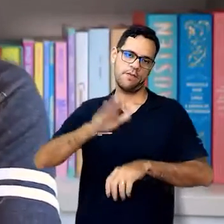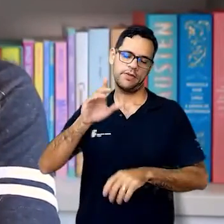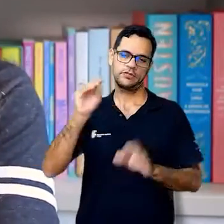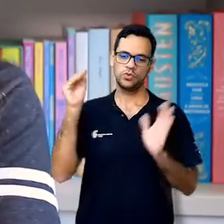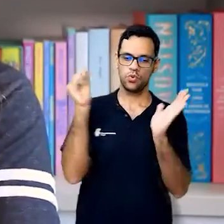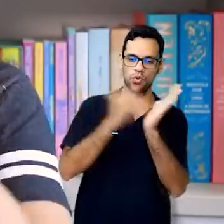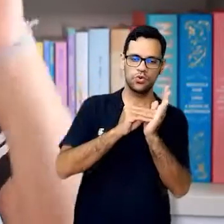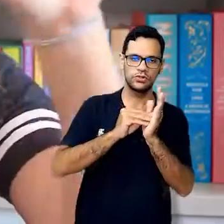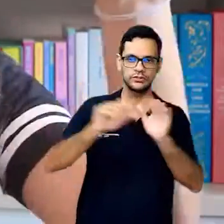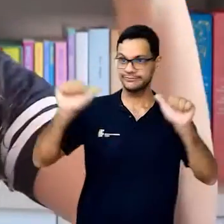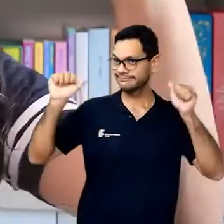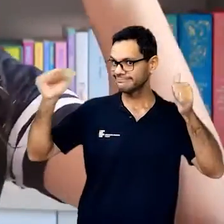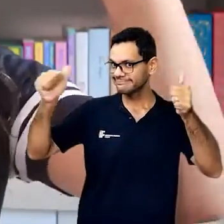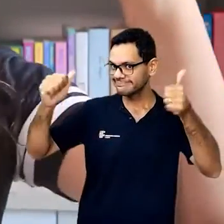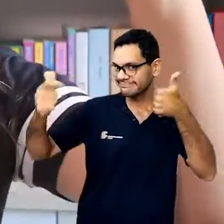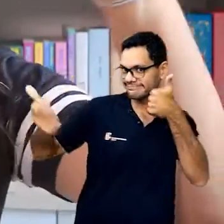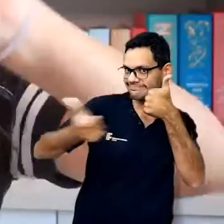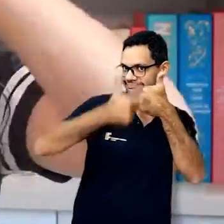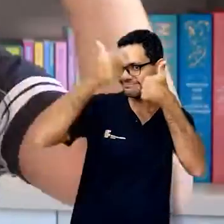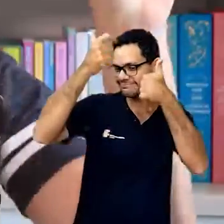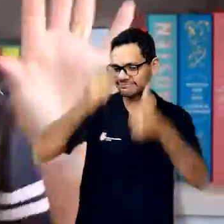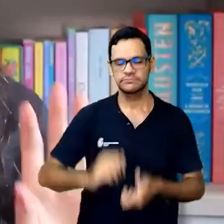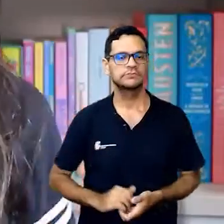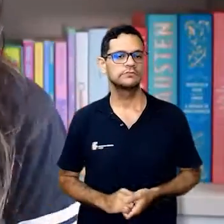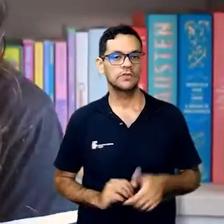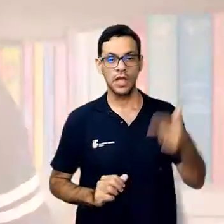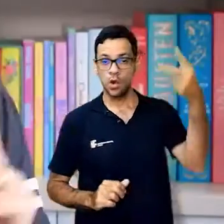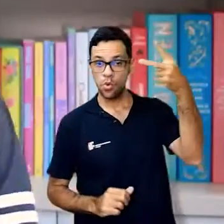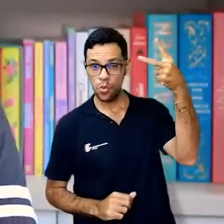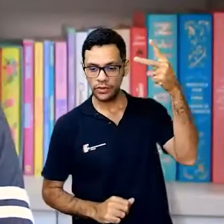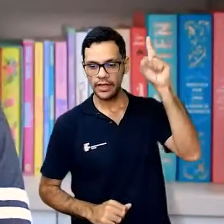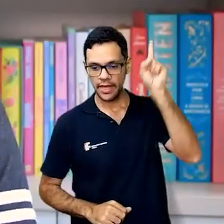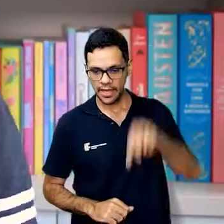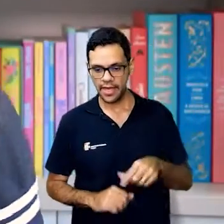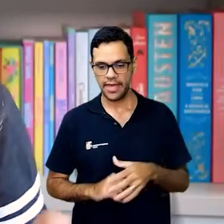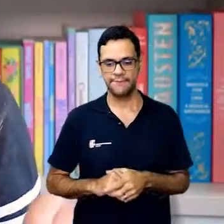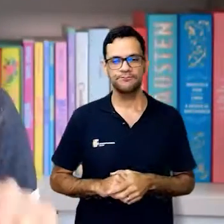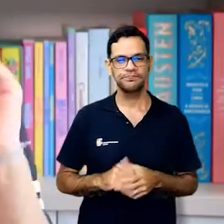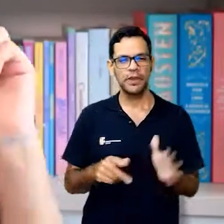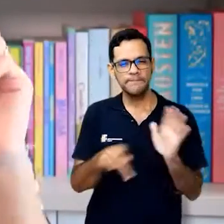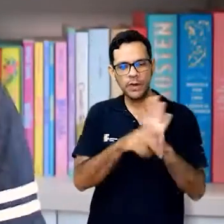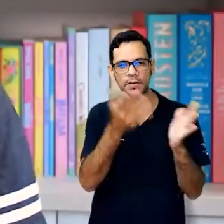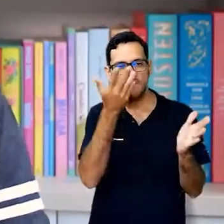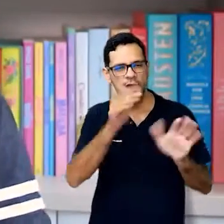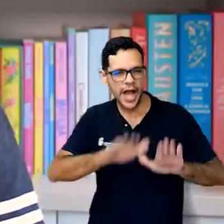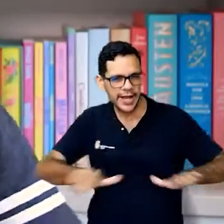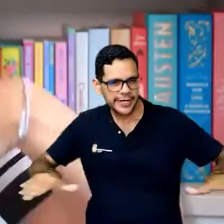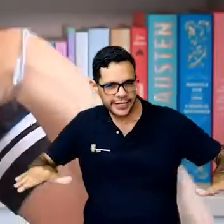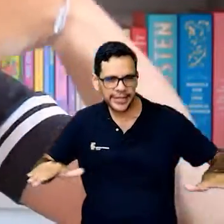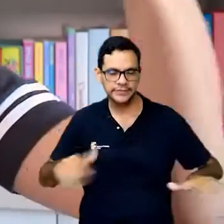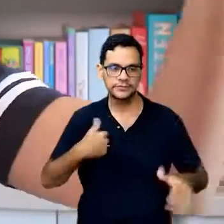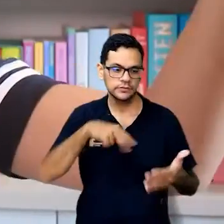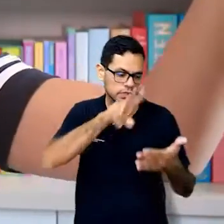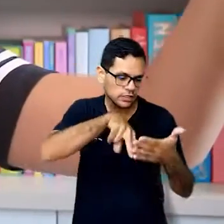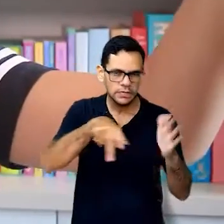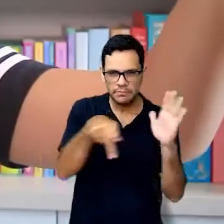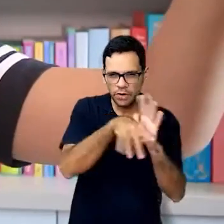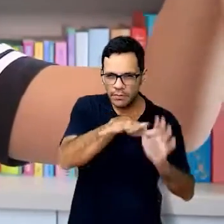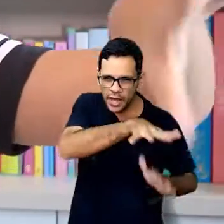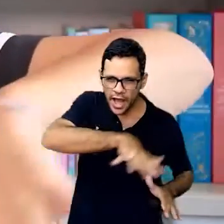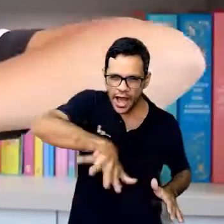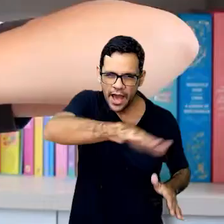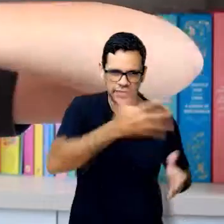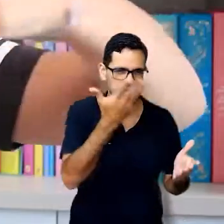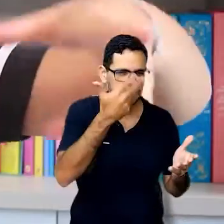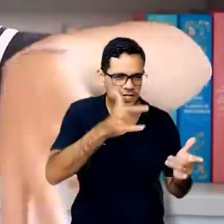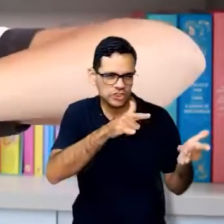é um dos favoritões aí, coloquei no favorito da vida de clássico. O segundo gênero que eu coloquei nessa lista é infanto-juvenil. Eu não era uma pessoa que lia